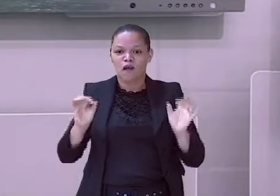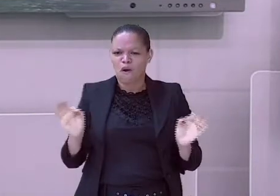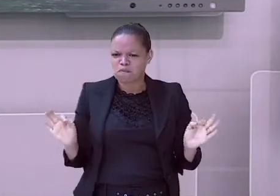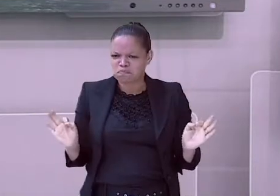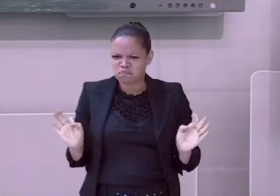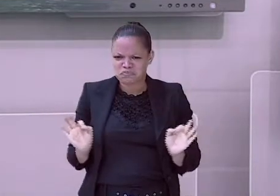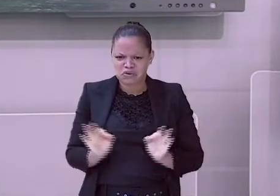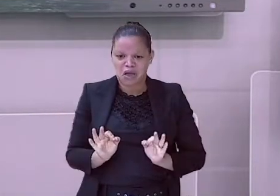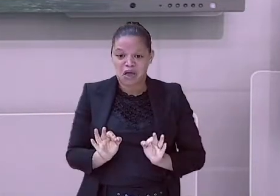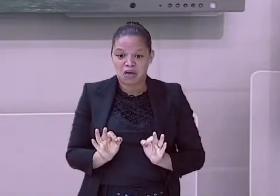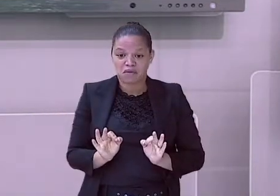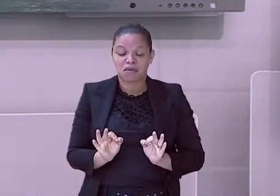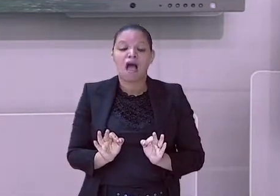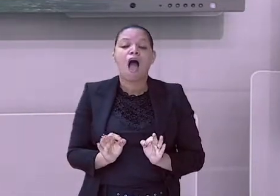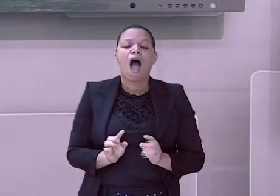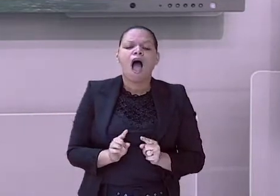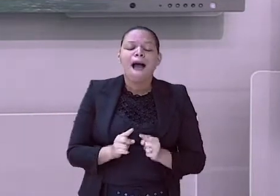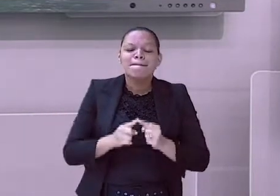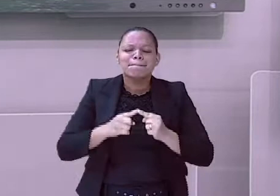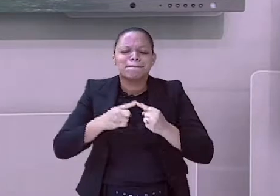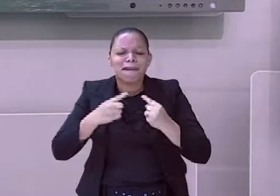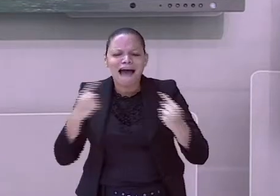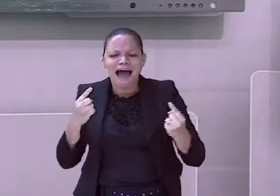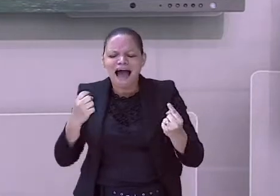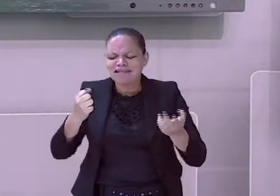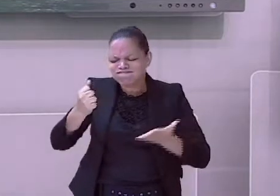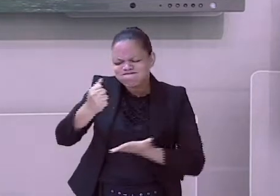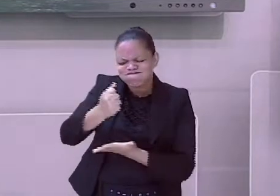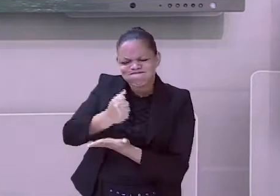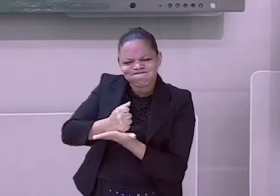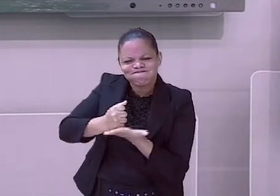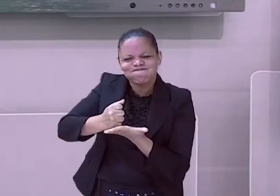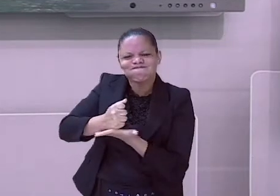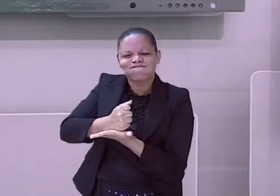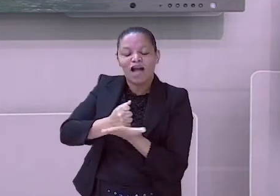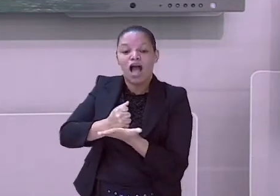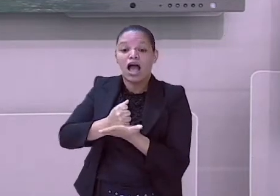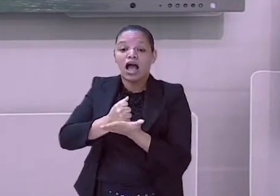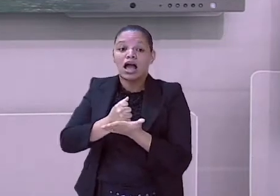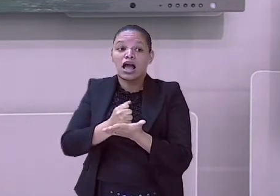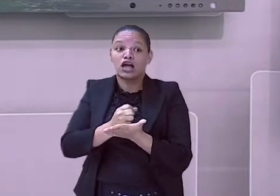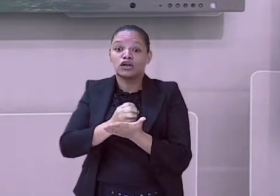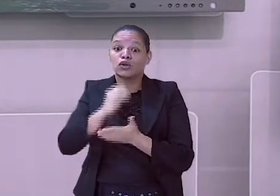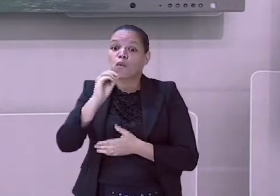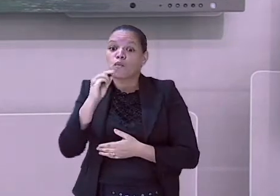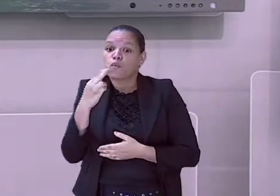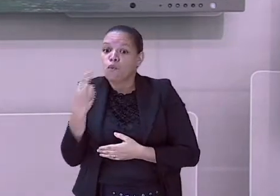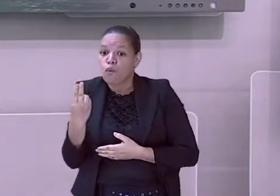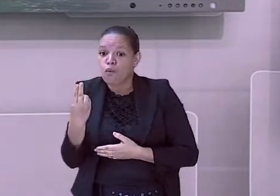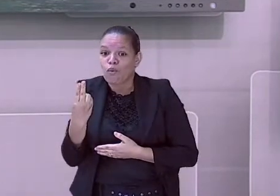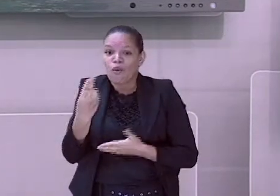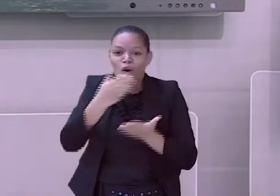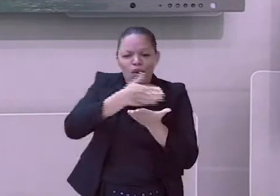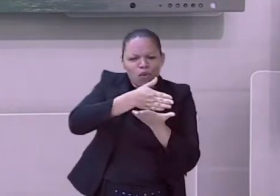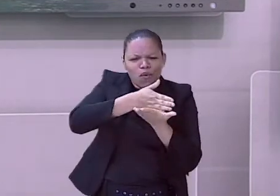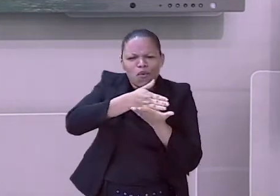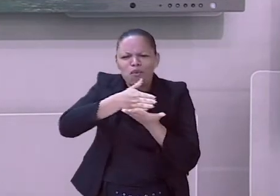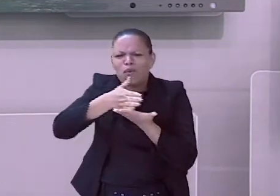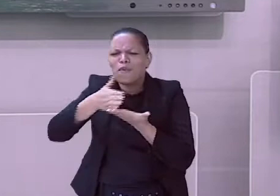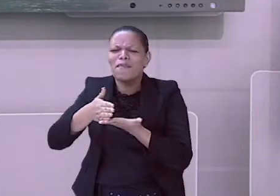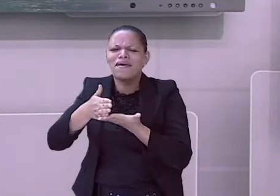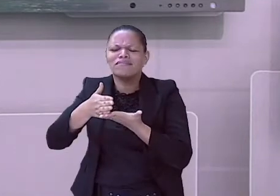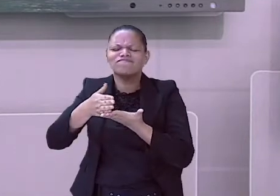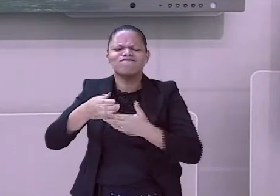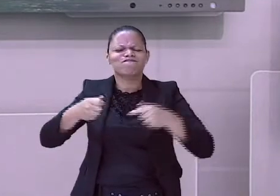a base da informação, ela tem que ser uma base o quê? Segura. A pessoa